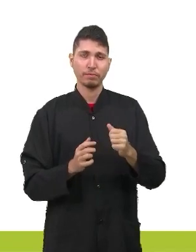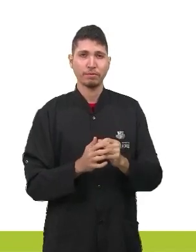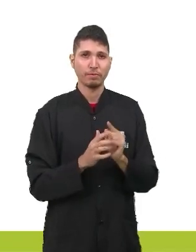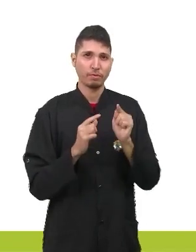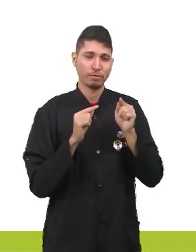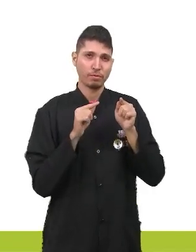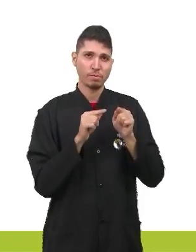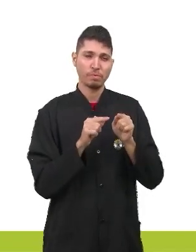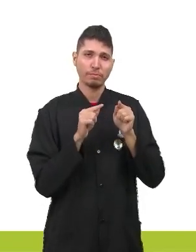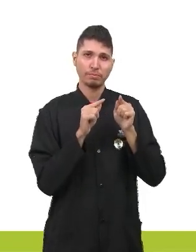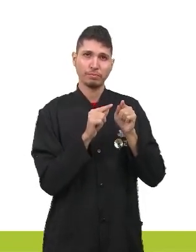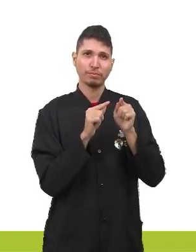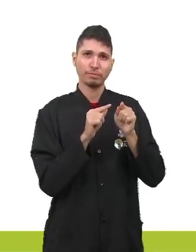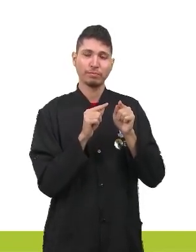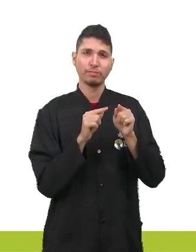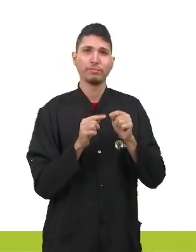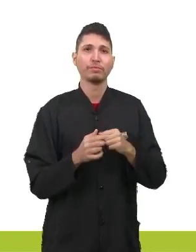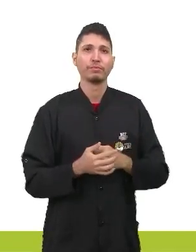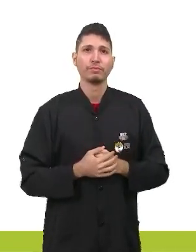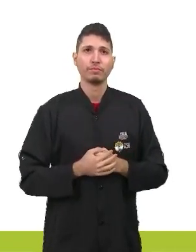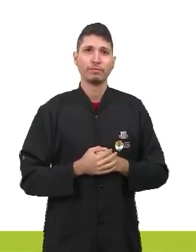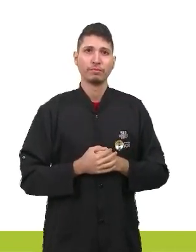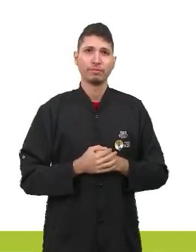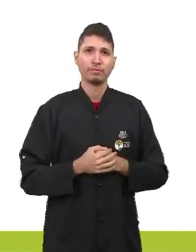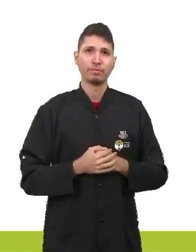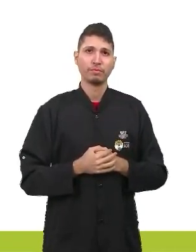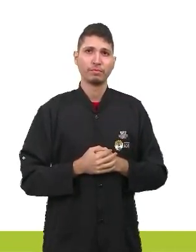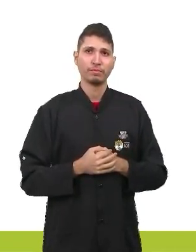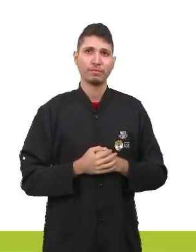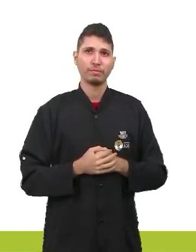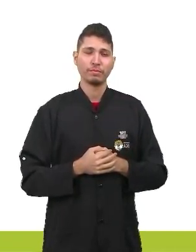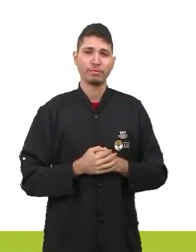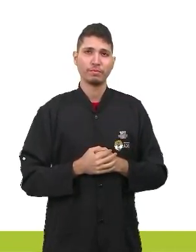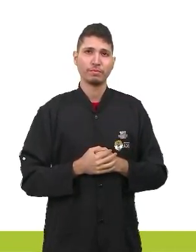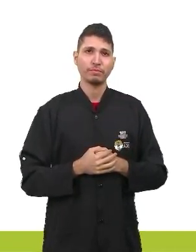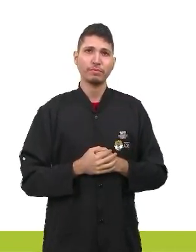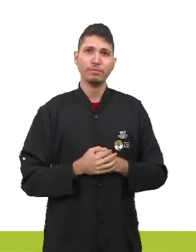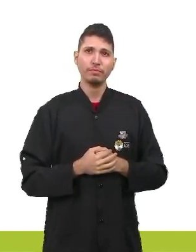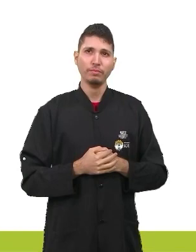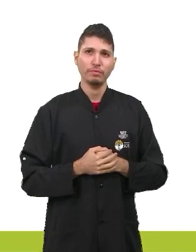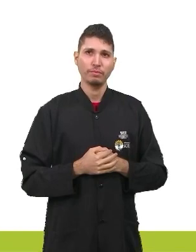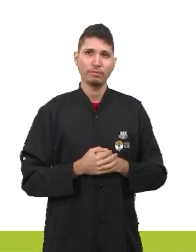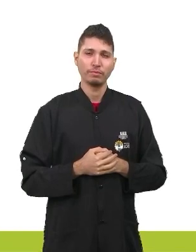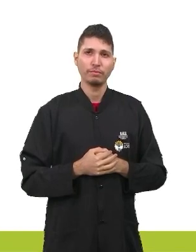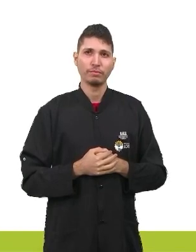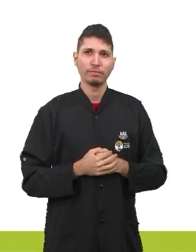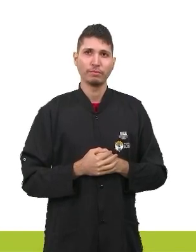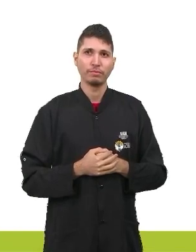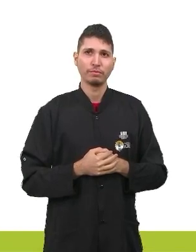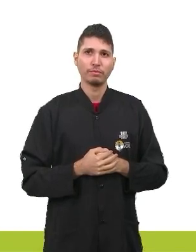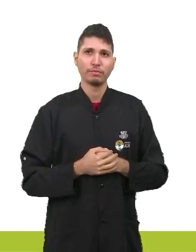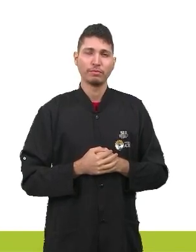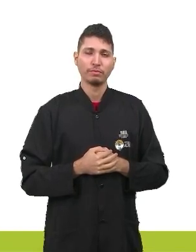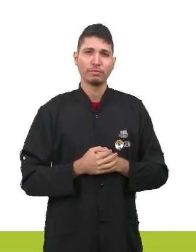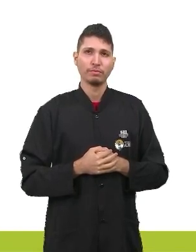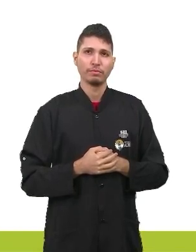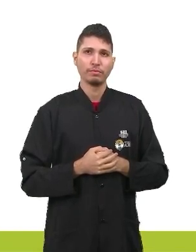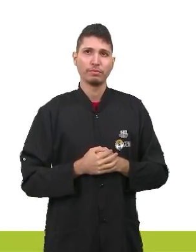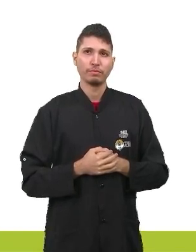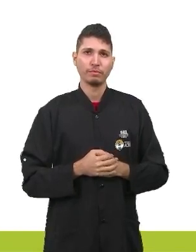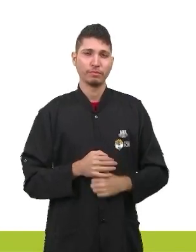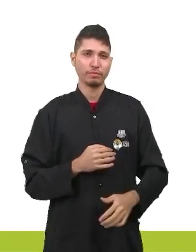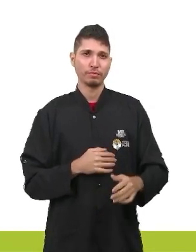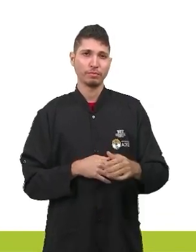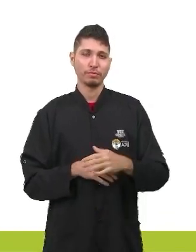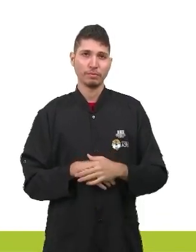o cara em que a reta toca o eixo Y. Bem, vamos pegar um exemplo aqui para ver se fica mais claro para todo mundo. Eu tenho aqui uma